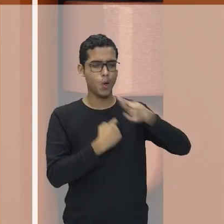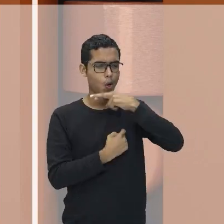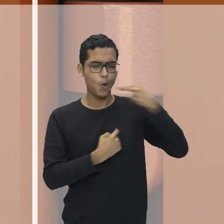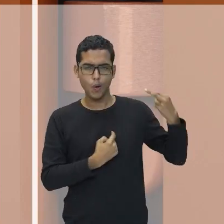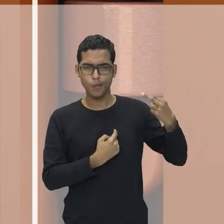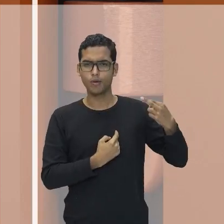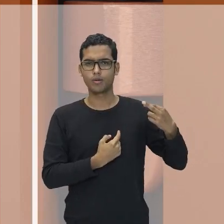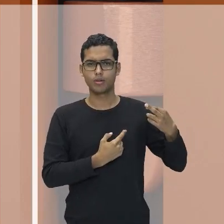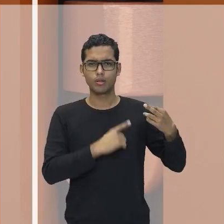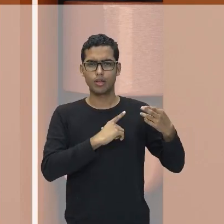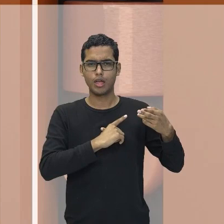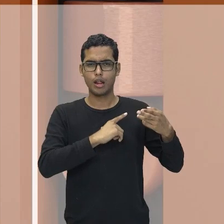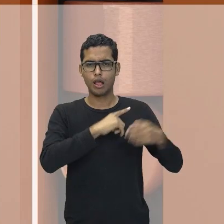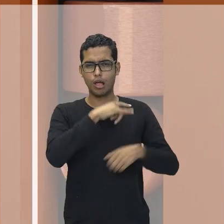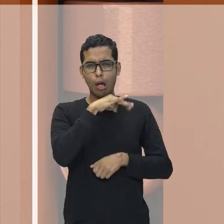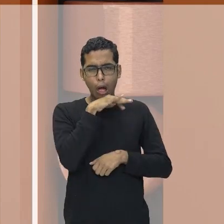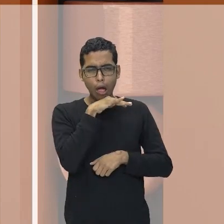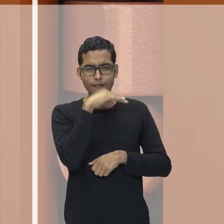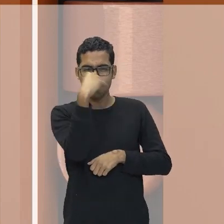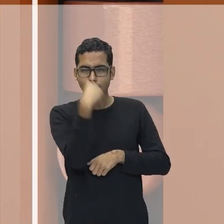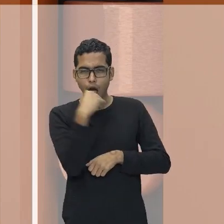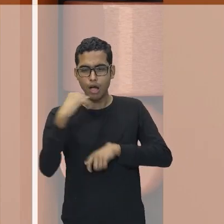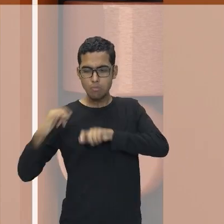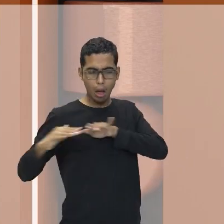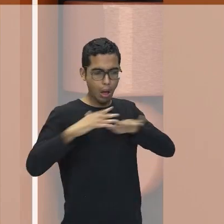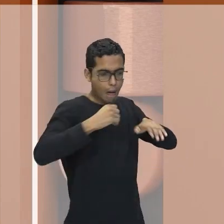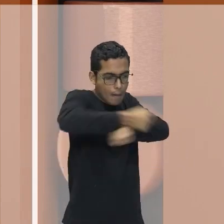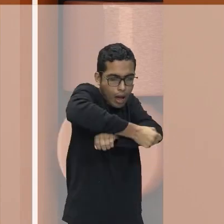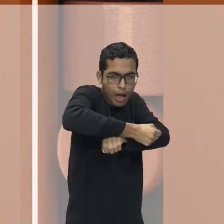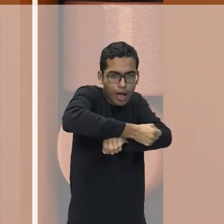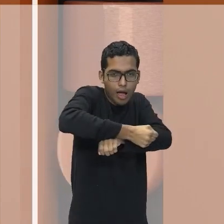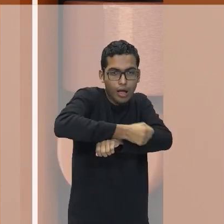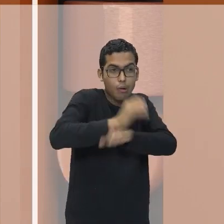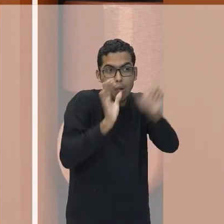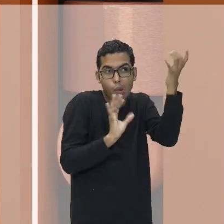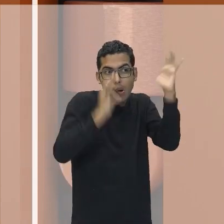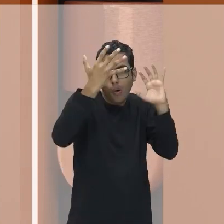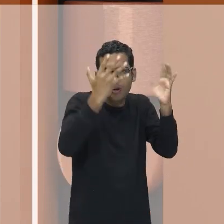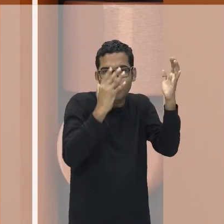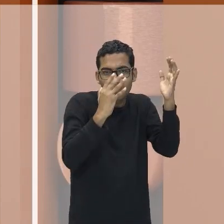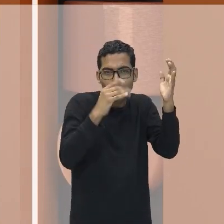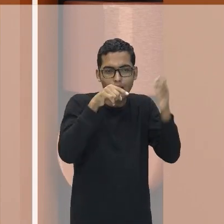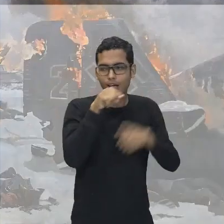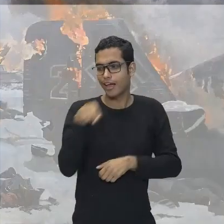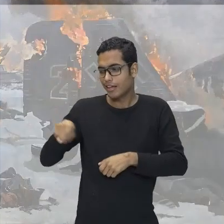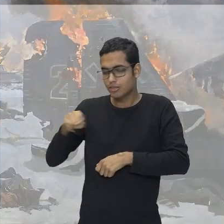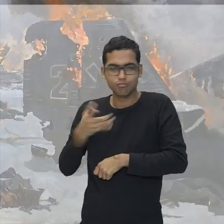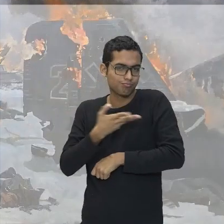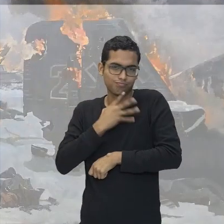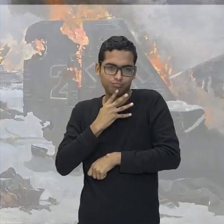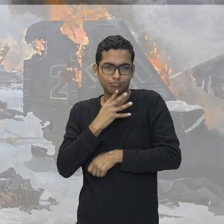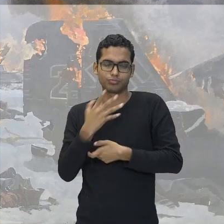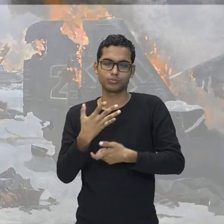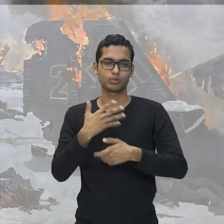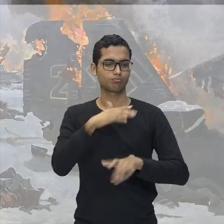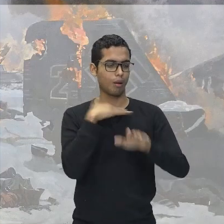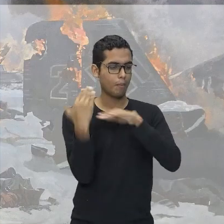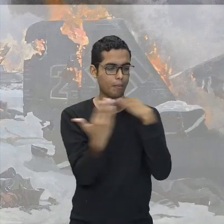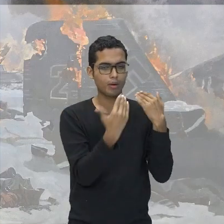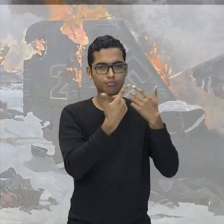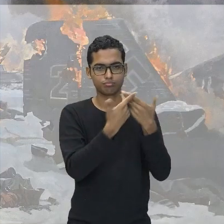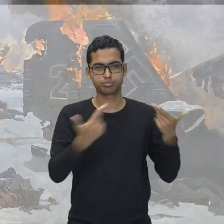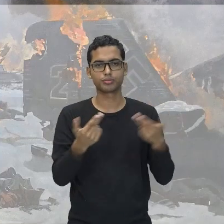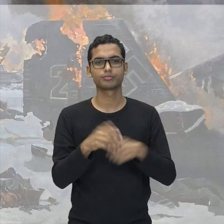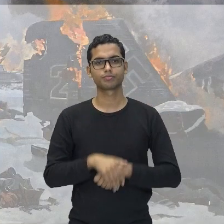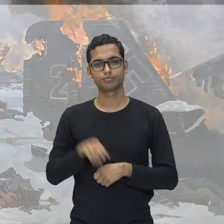climáticas que eles encontraram quando adentraram na União Soviética. Vamos então ali ao texto, vamos lá, gente? A